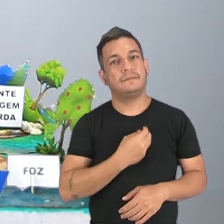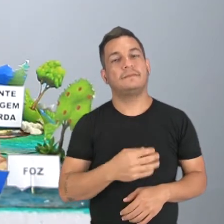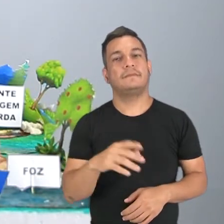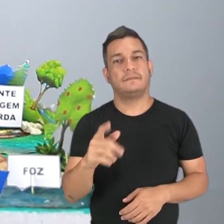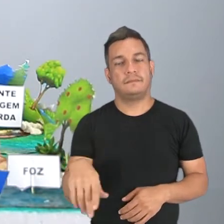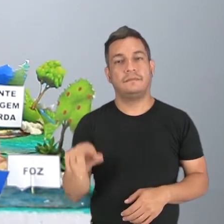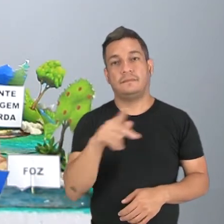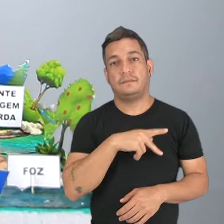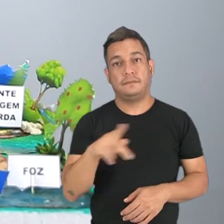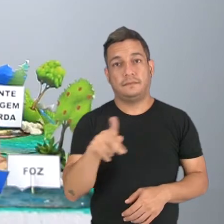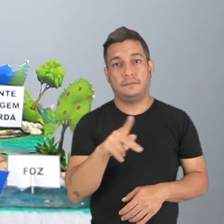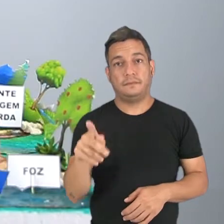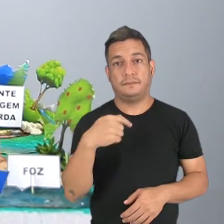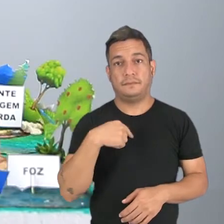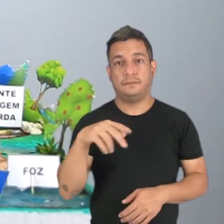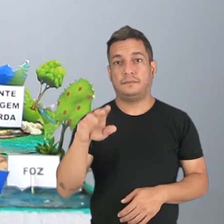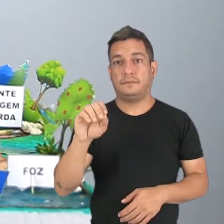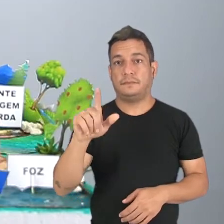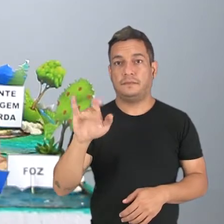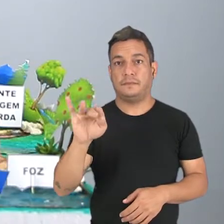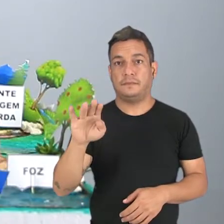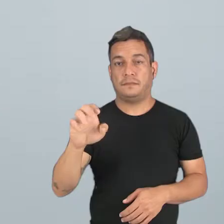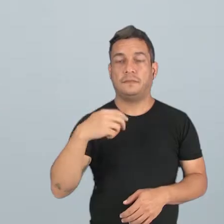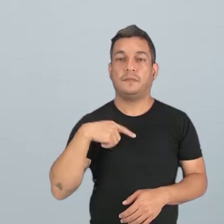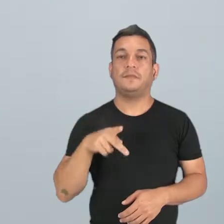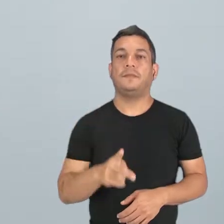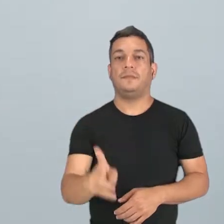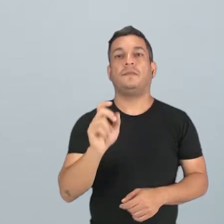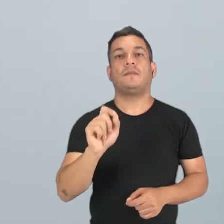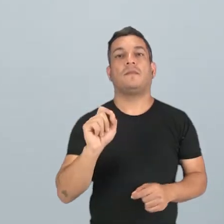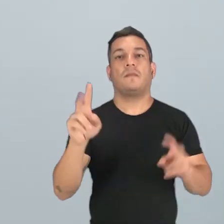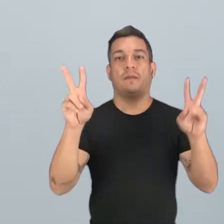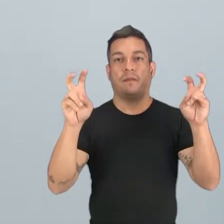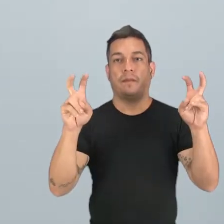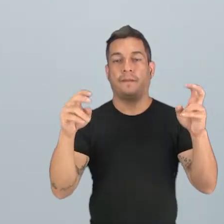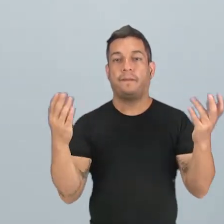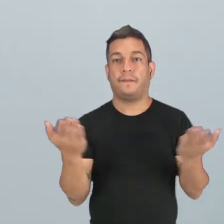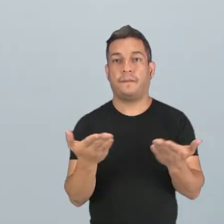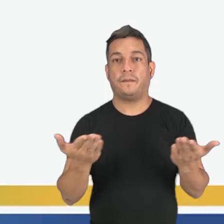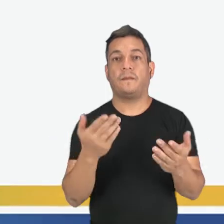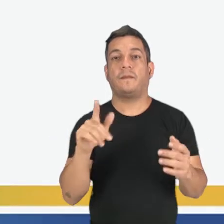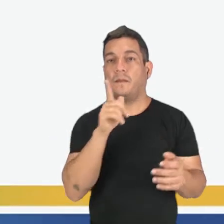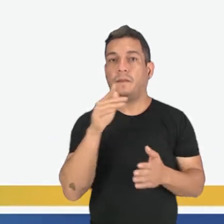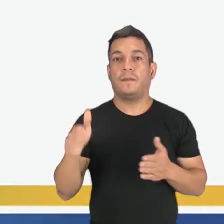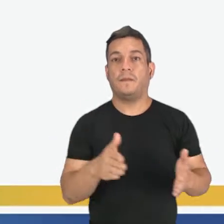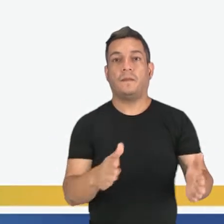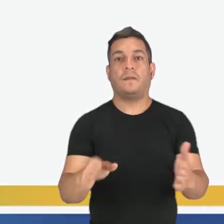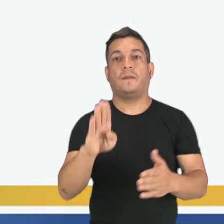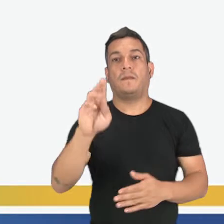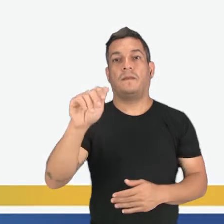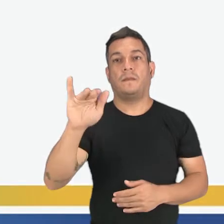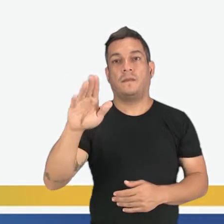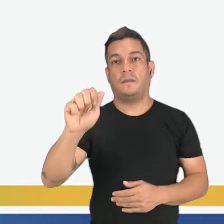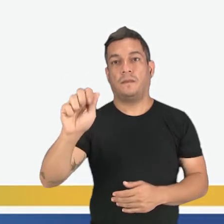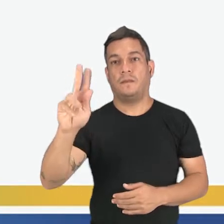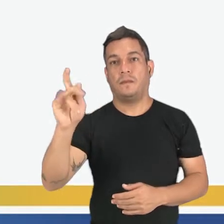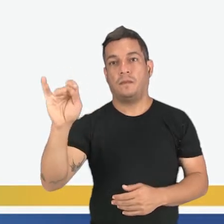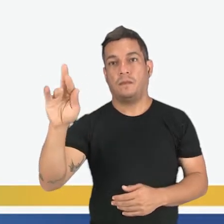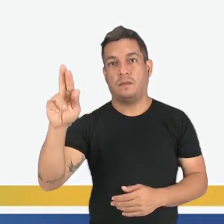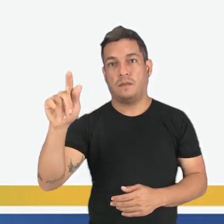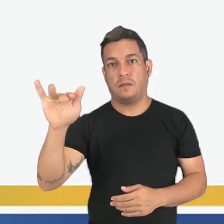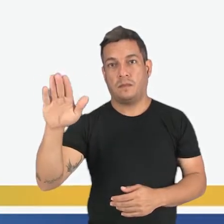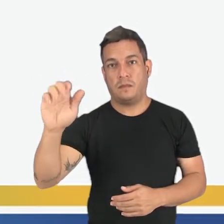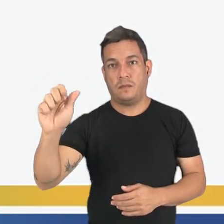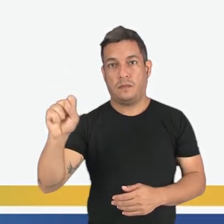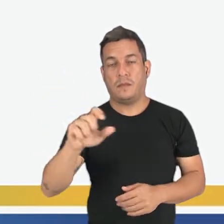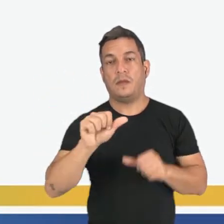professora Oliette e estou aqui para dar continuidade ao nosso conteúdo de rios e bacias hidrográficas no processo de